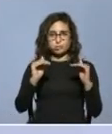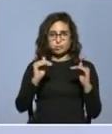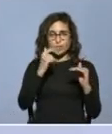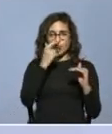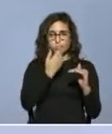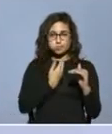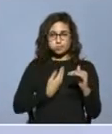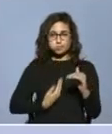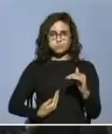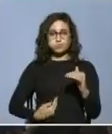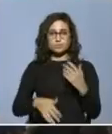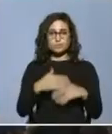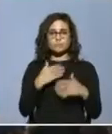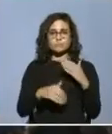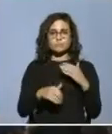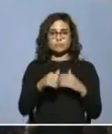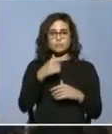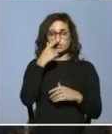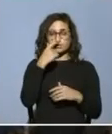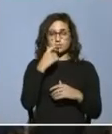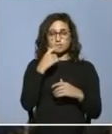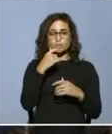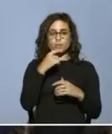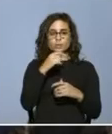tinha feito resplandecer o